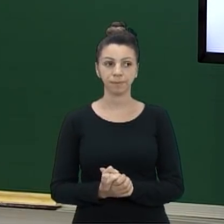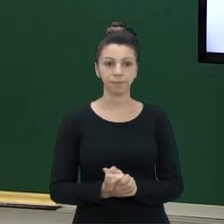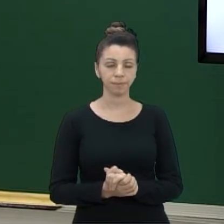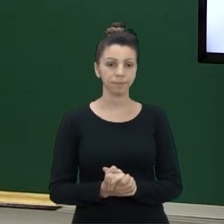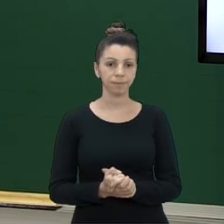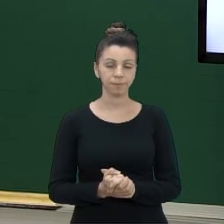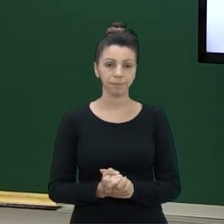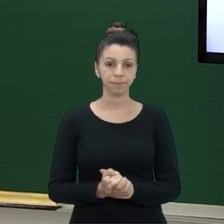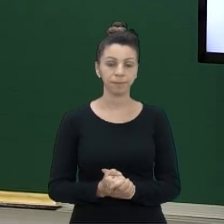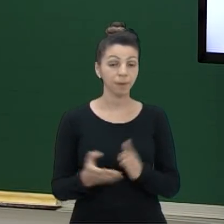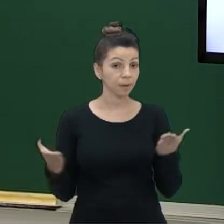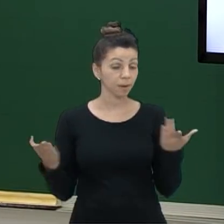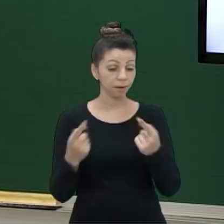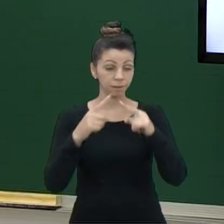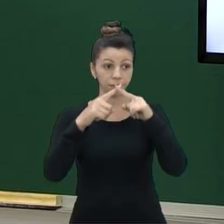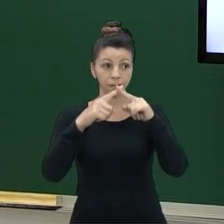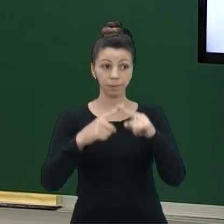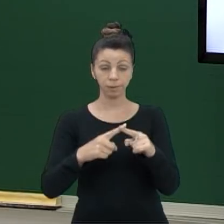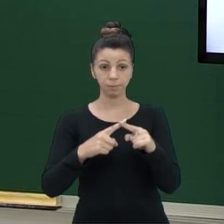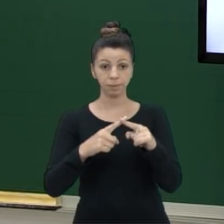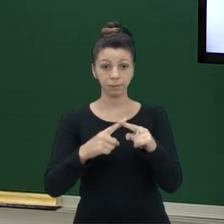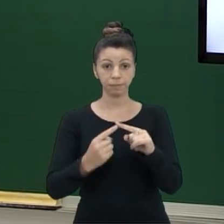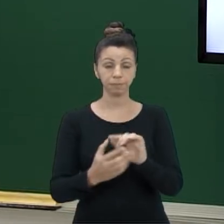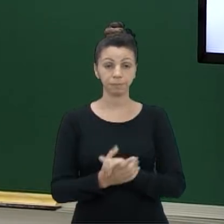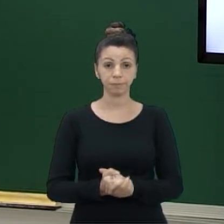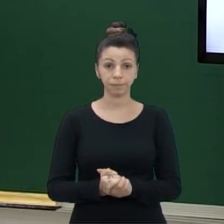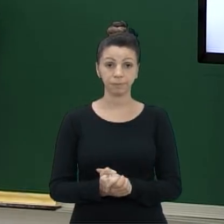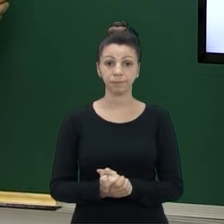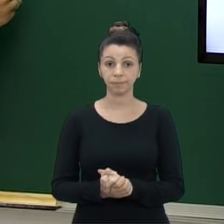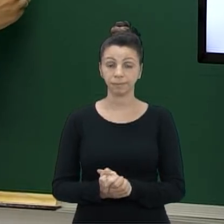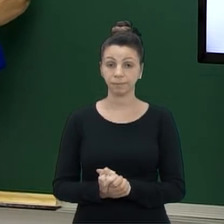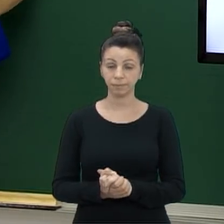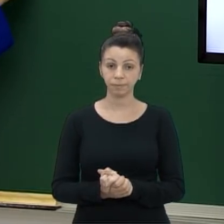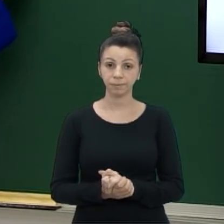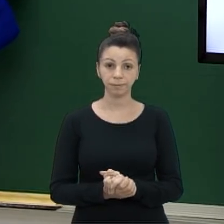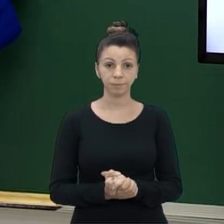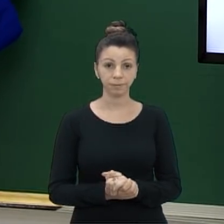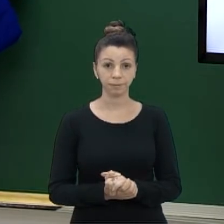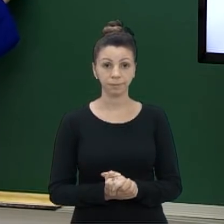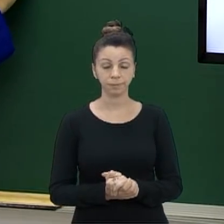E agora a gente vai multiplicar este senhor pelo nosso 5.